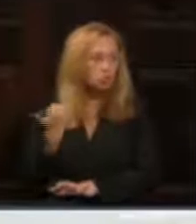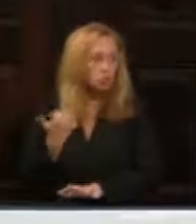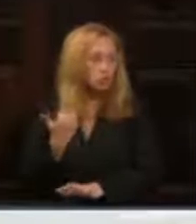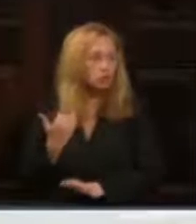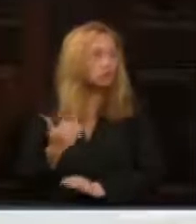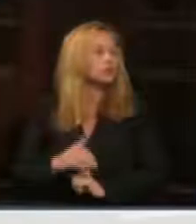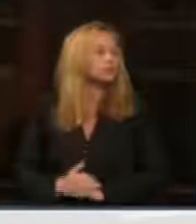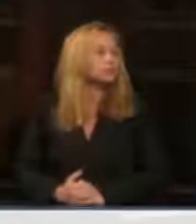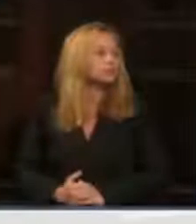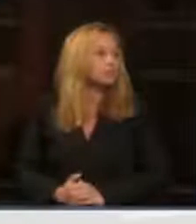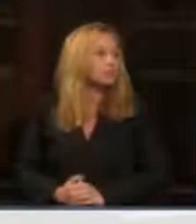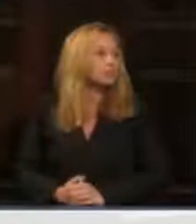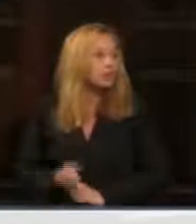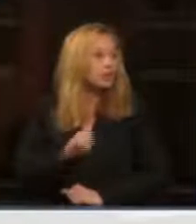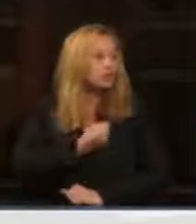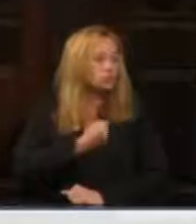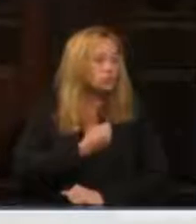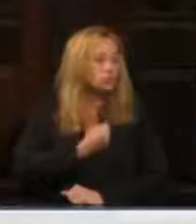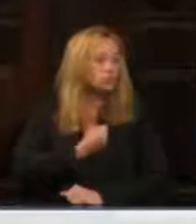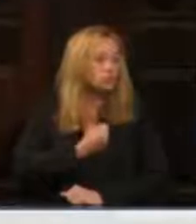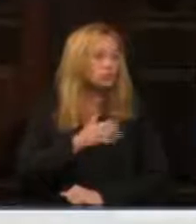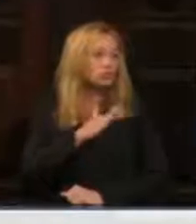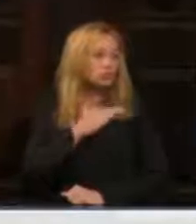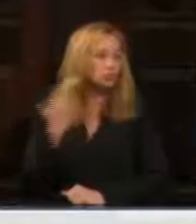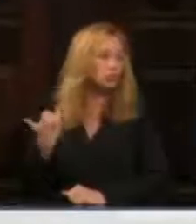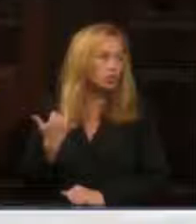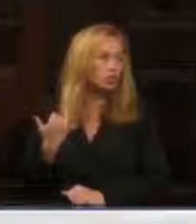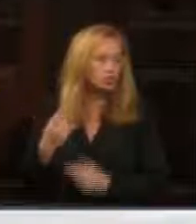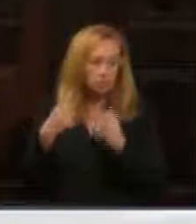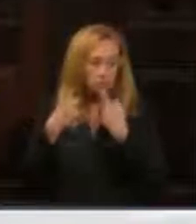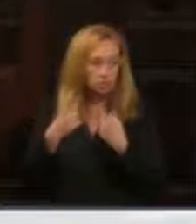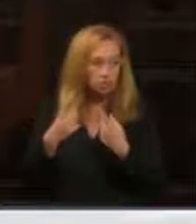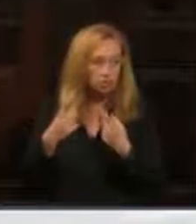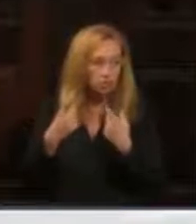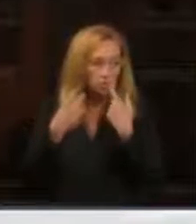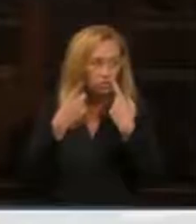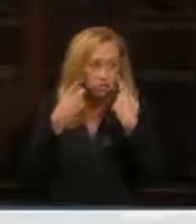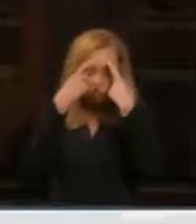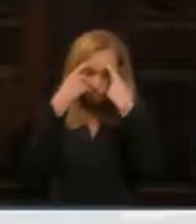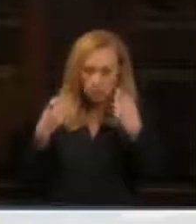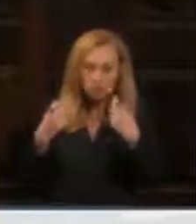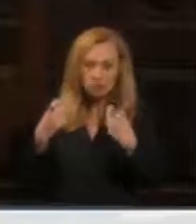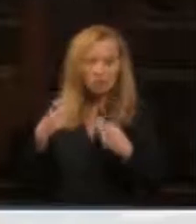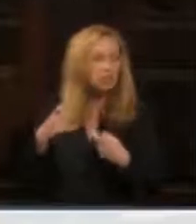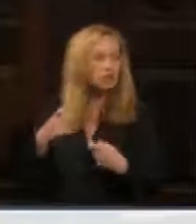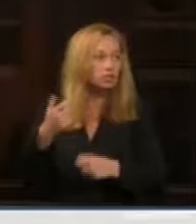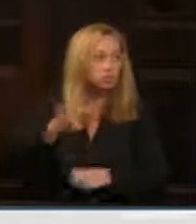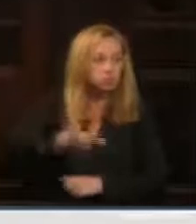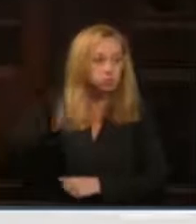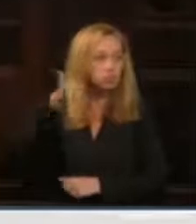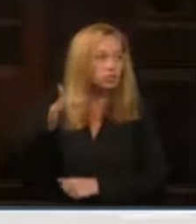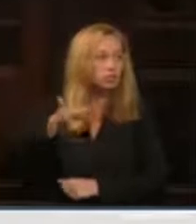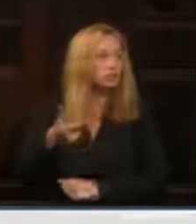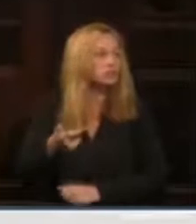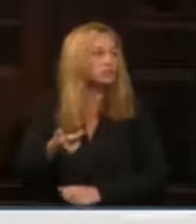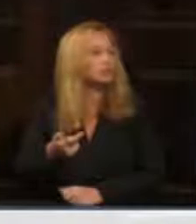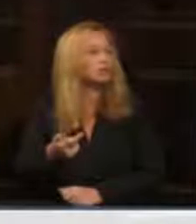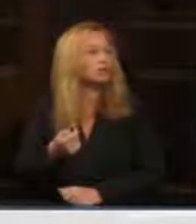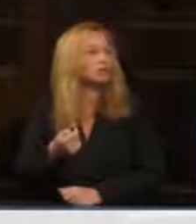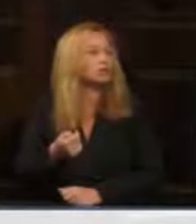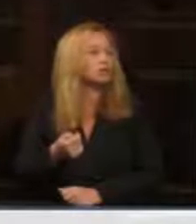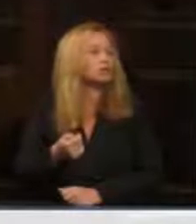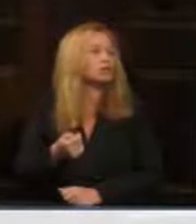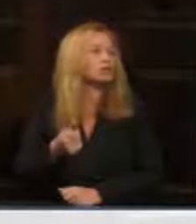DataSUS. O número de mortes envolvendo violência letal por arma de fogo contra